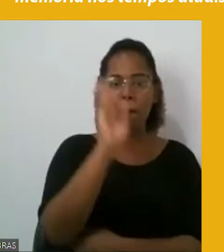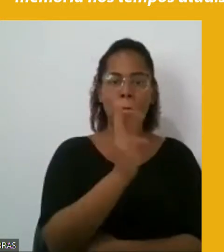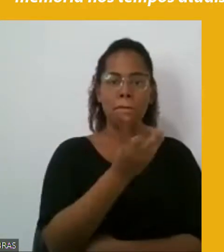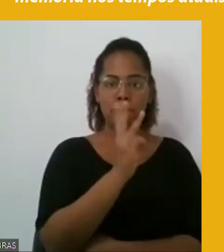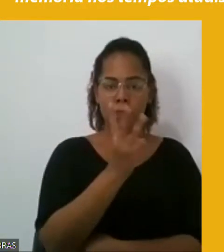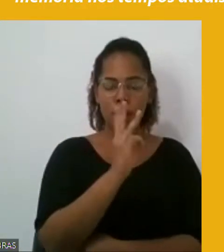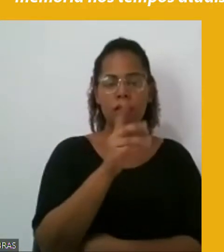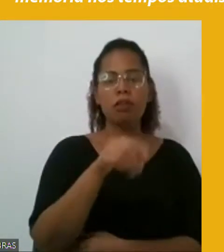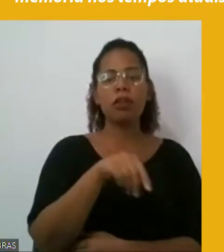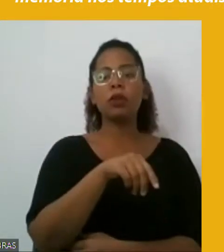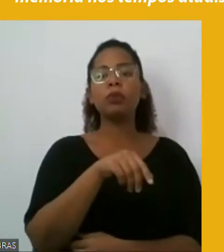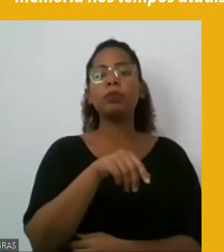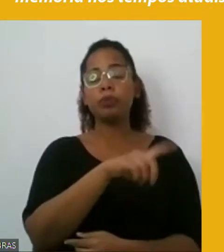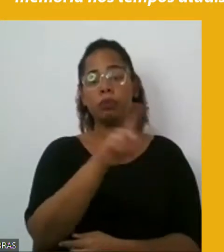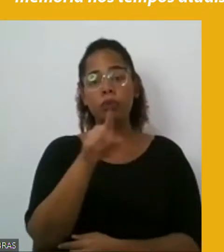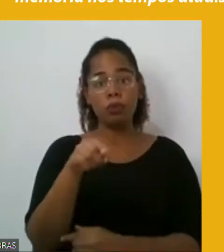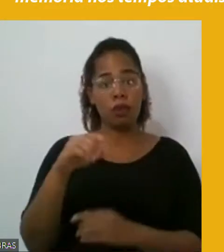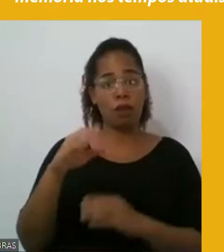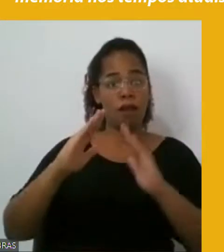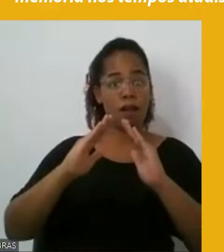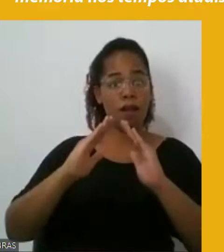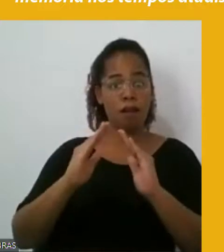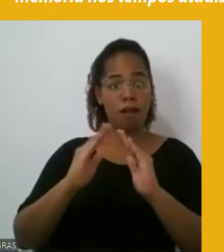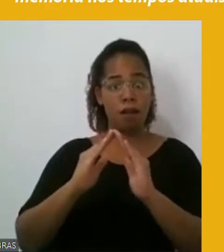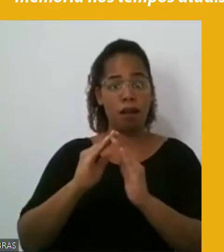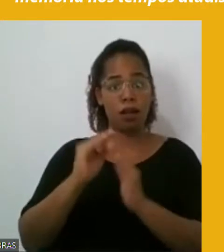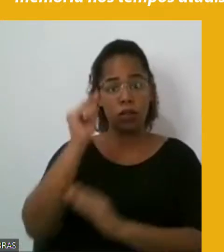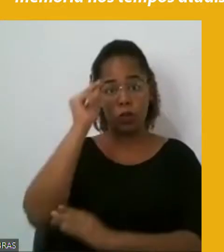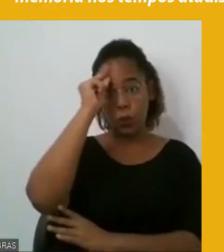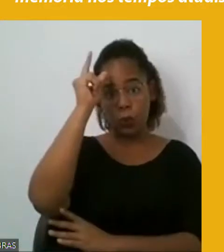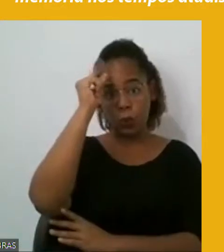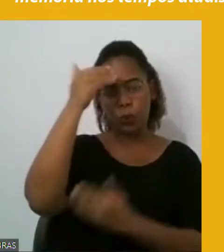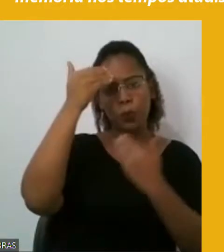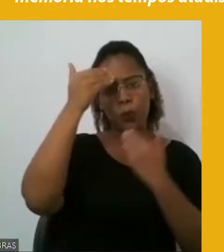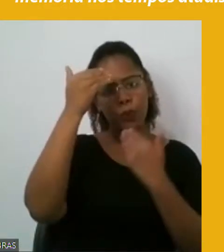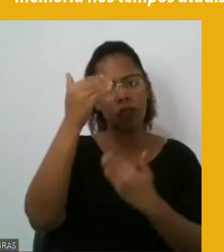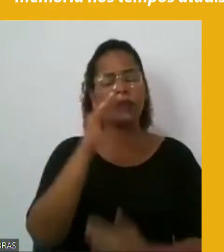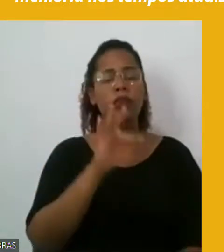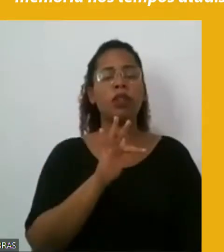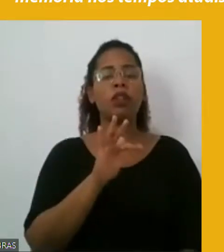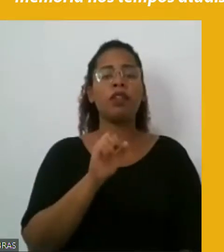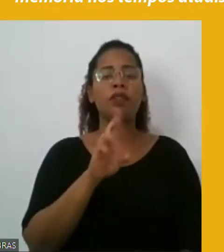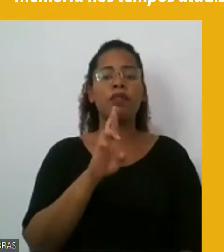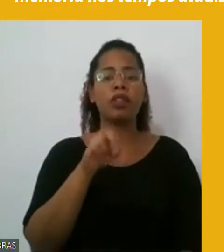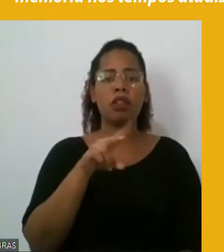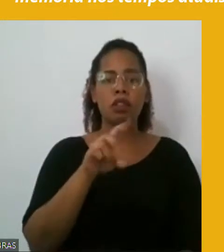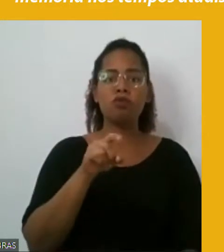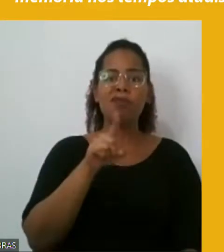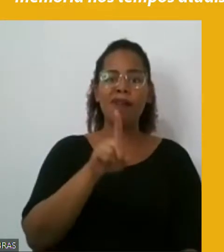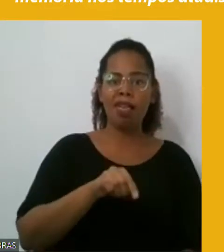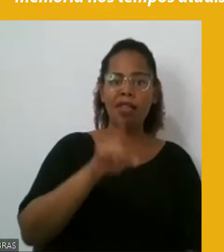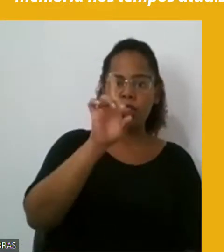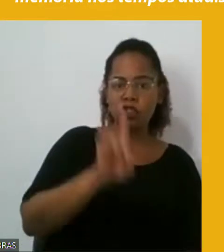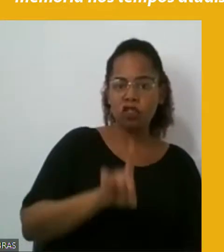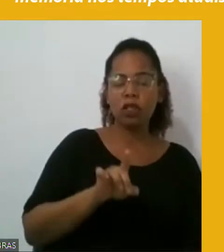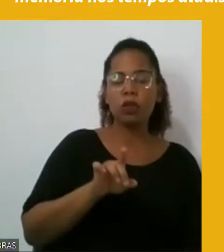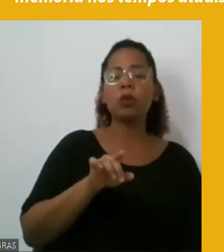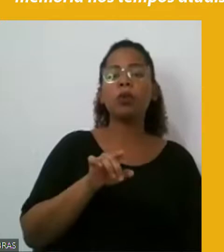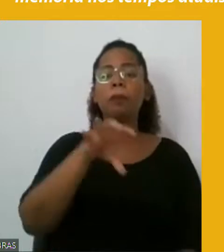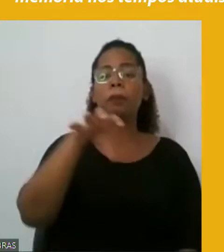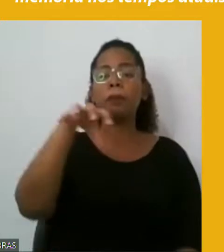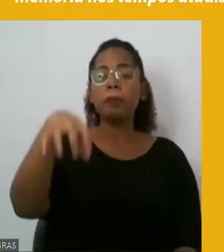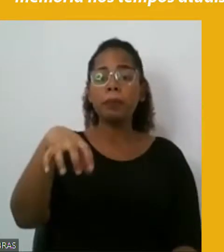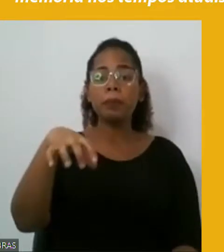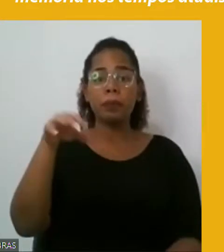Cultura de Canaã dos Carajás, meu obrigado ao Fernando Guerra, e o Museu Vale, o meu muitíssimo obrigado